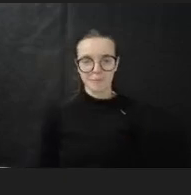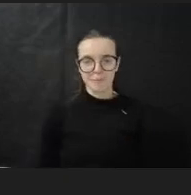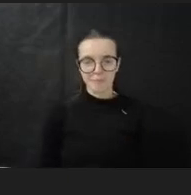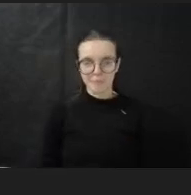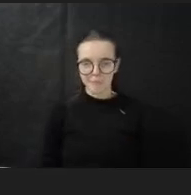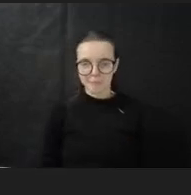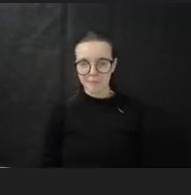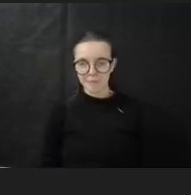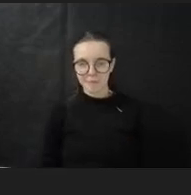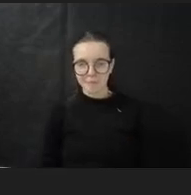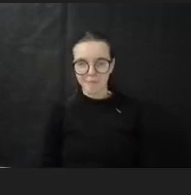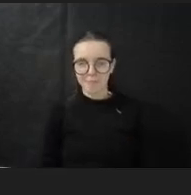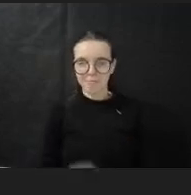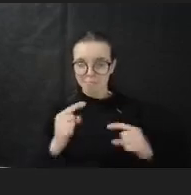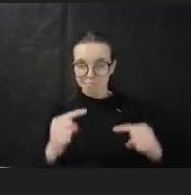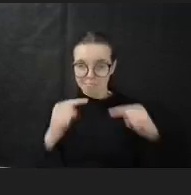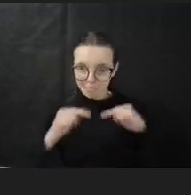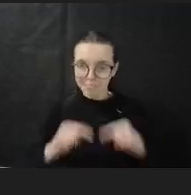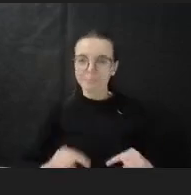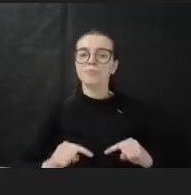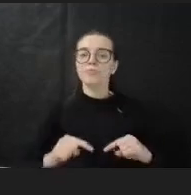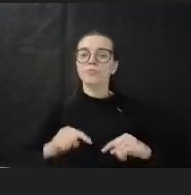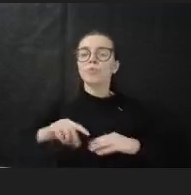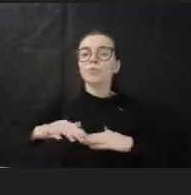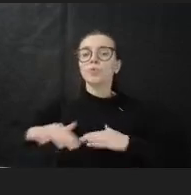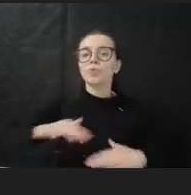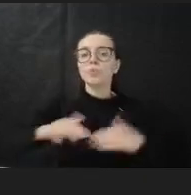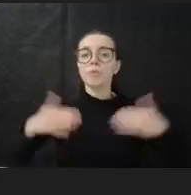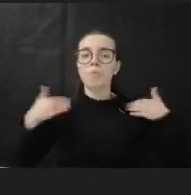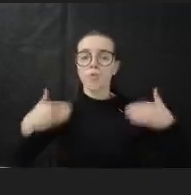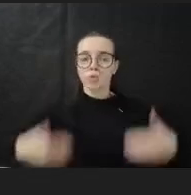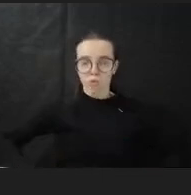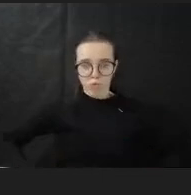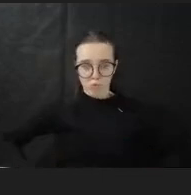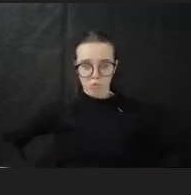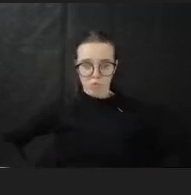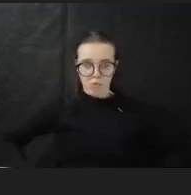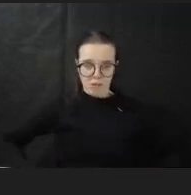né? Outro termo, coordenação motora.